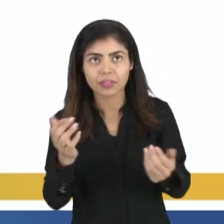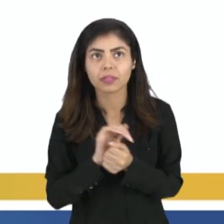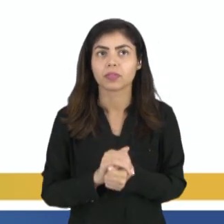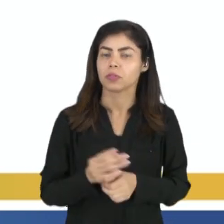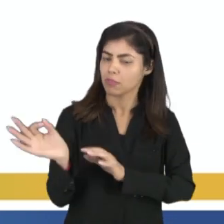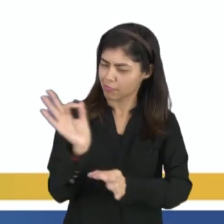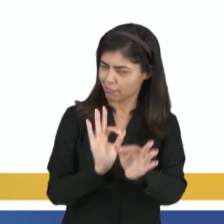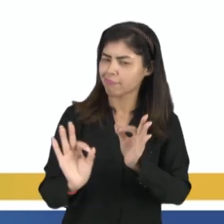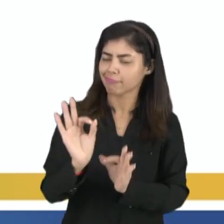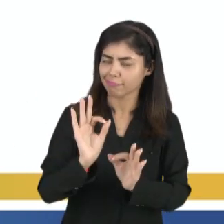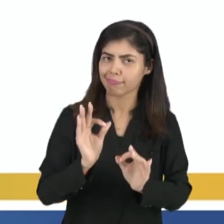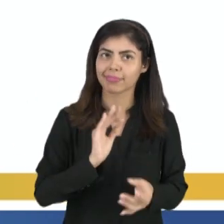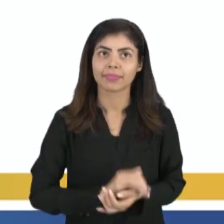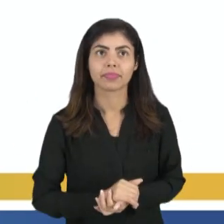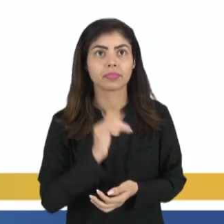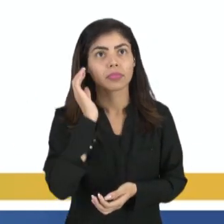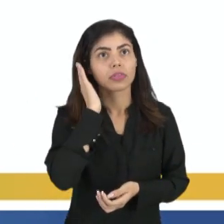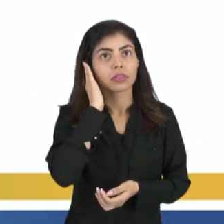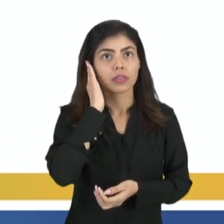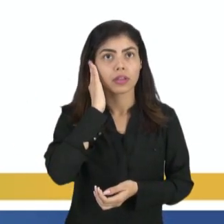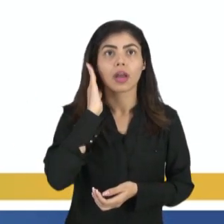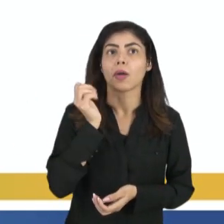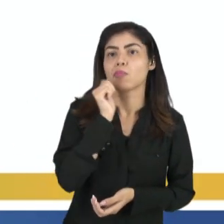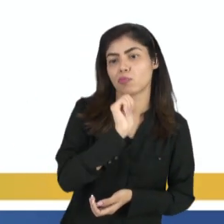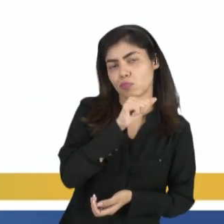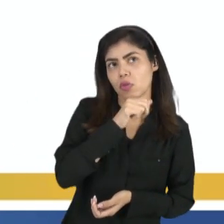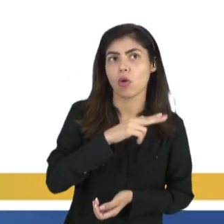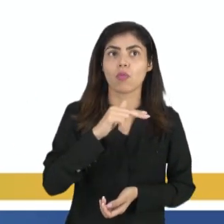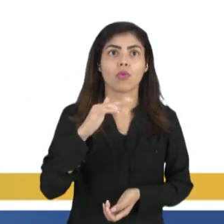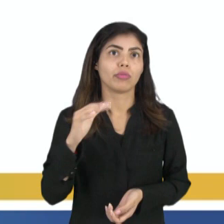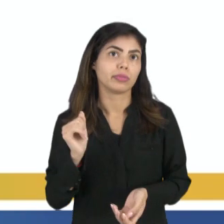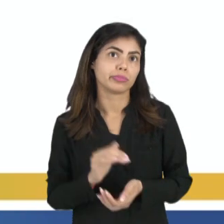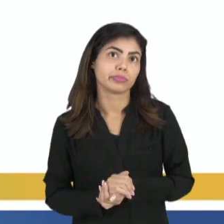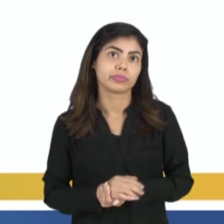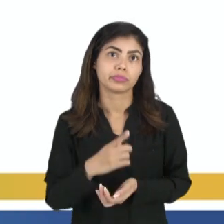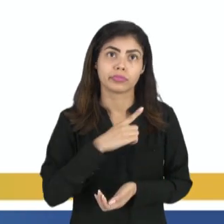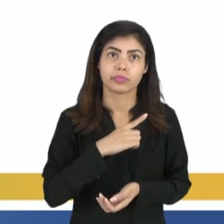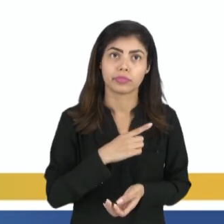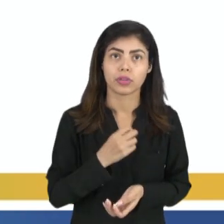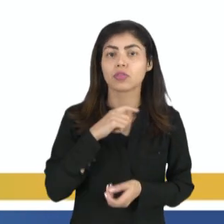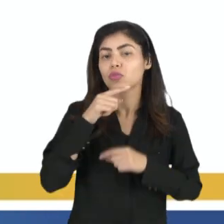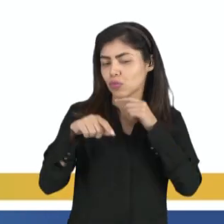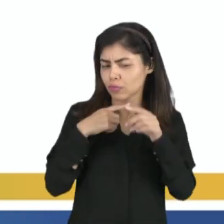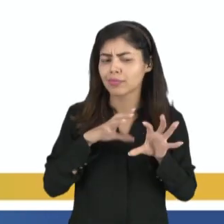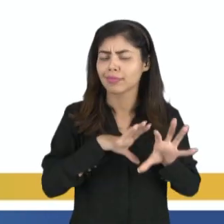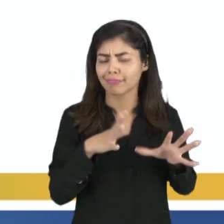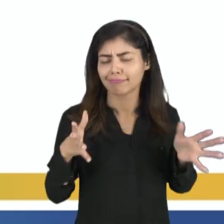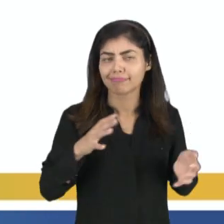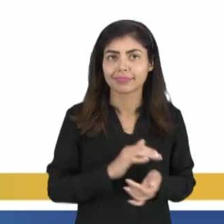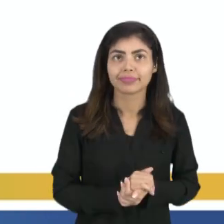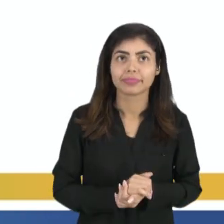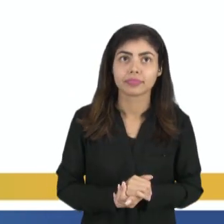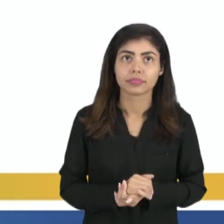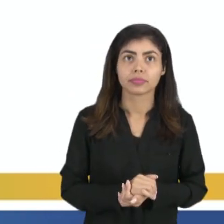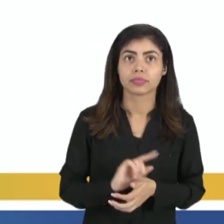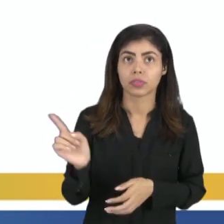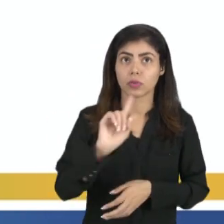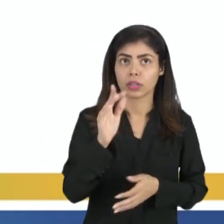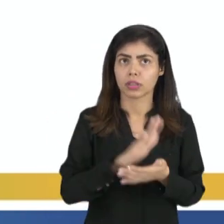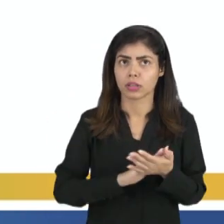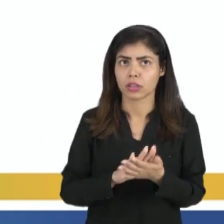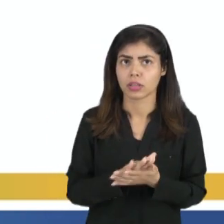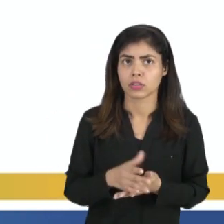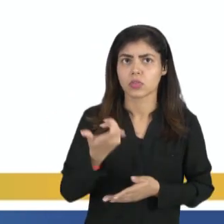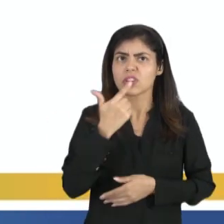Vocês são muito organizados mamãe nós nunca tivemos dúvida disso não é